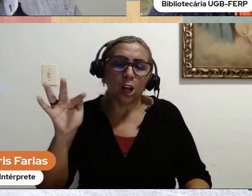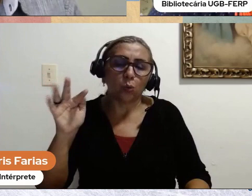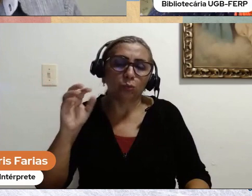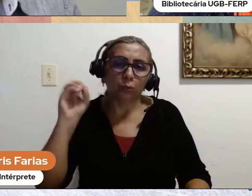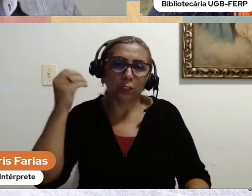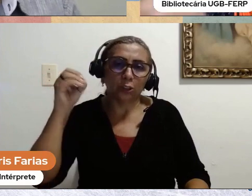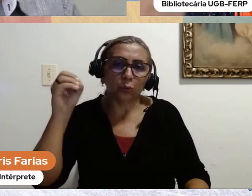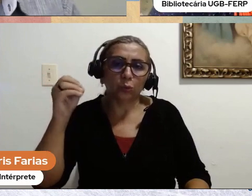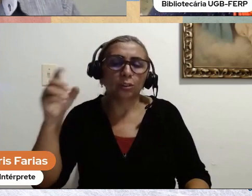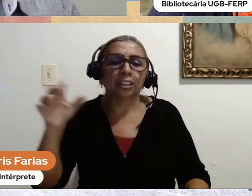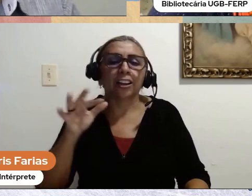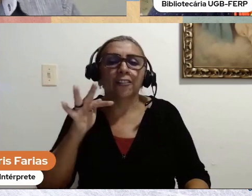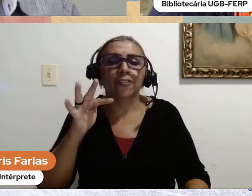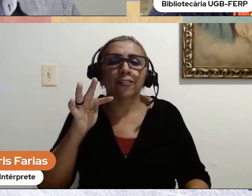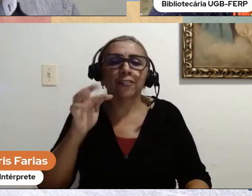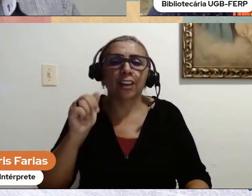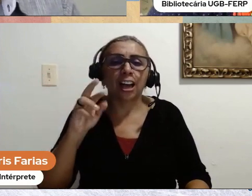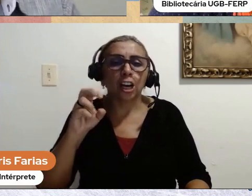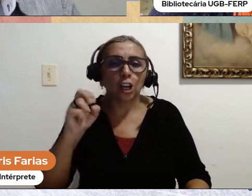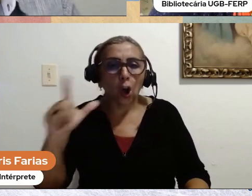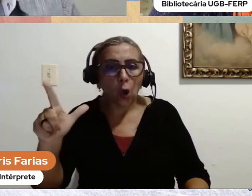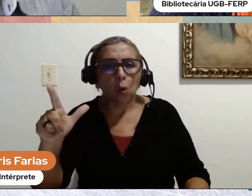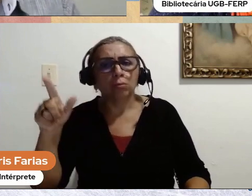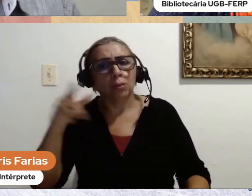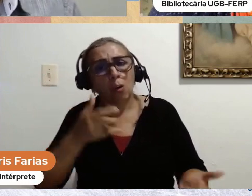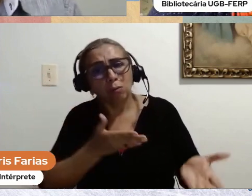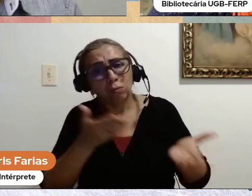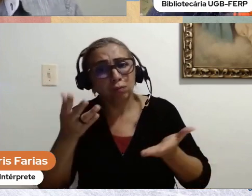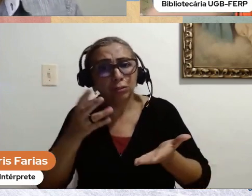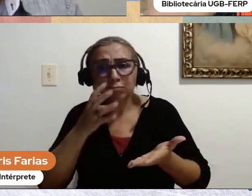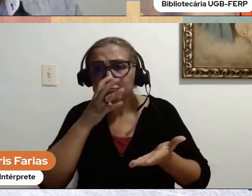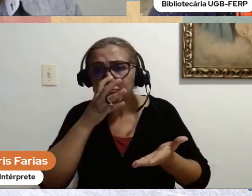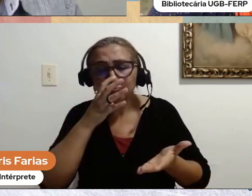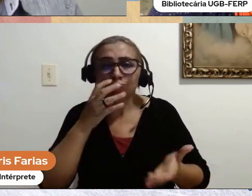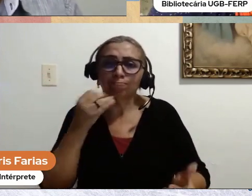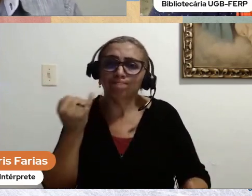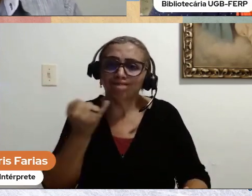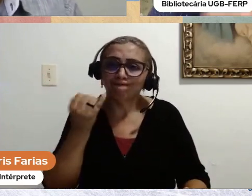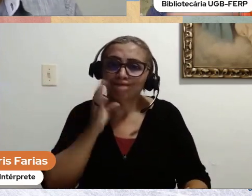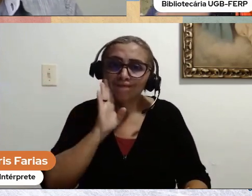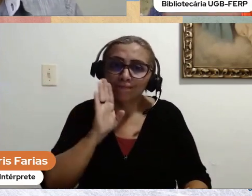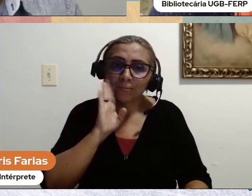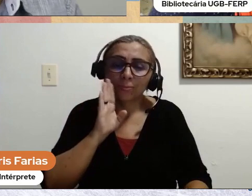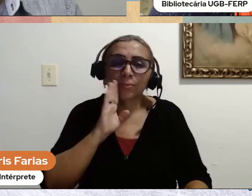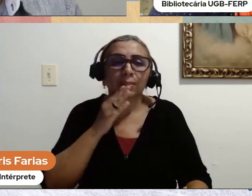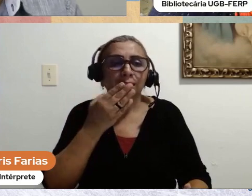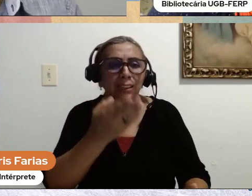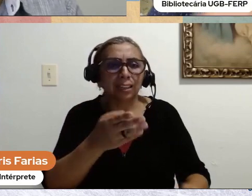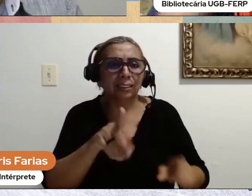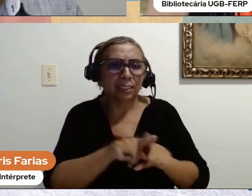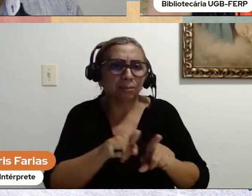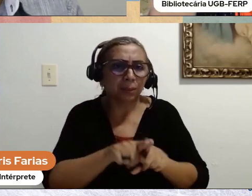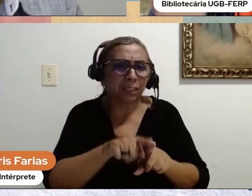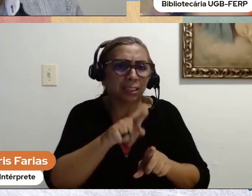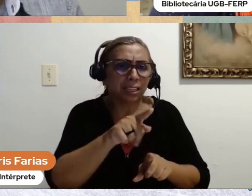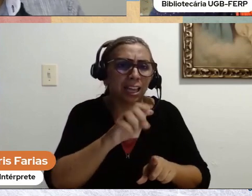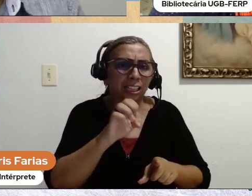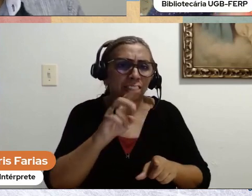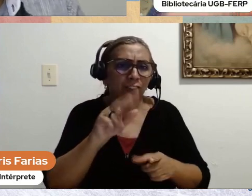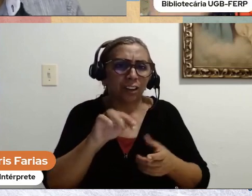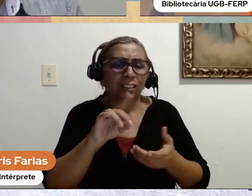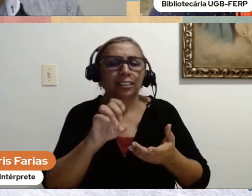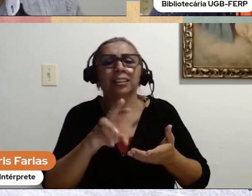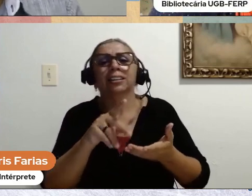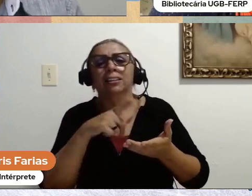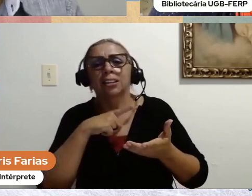tem o Farol, eu deixo o convite para vocês assistirem, que é muito bacana. Tem o projeto da Edivander de podcast também, que é para ouvir,